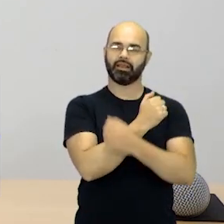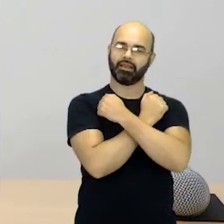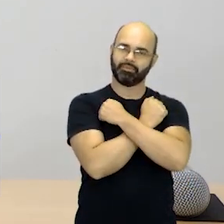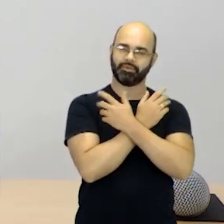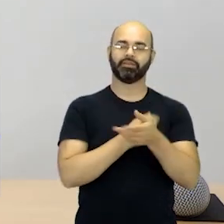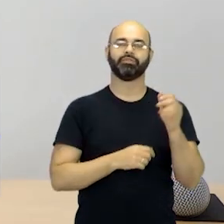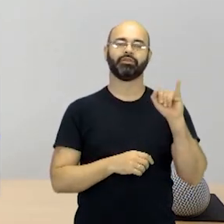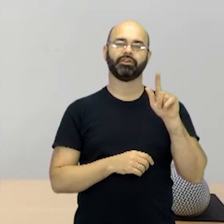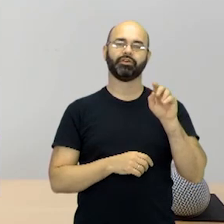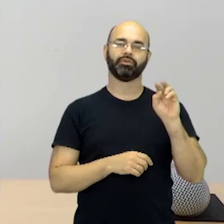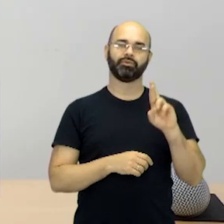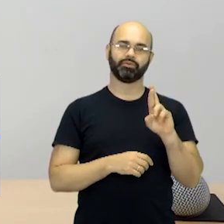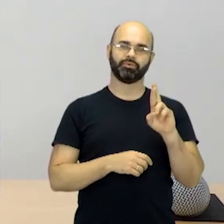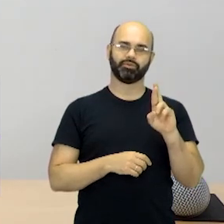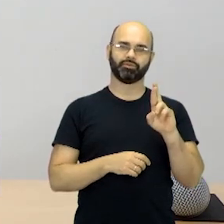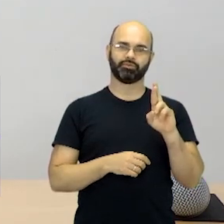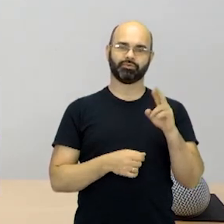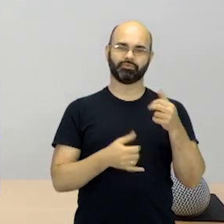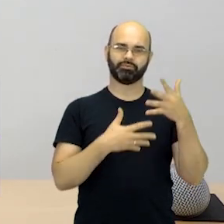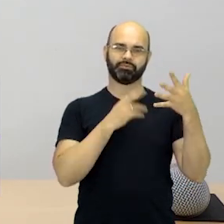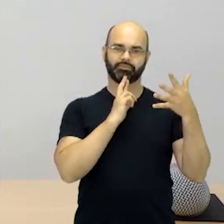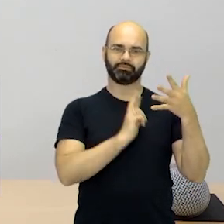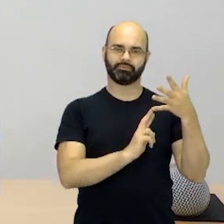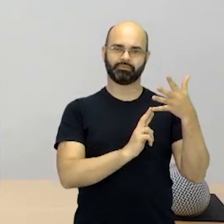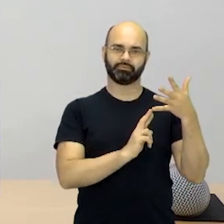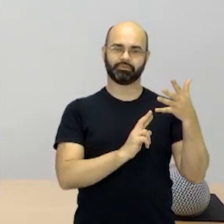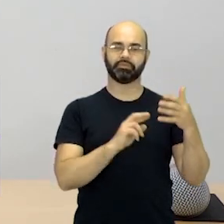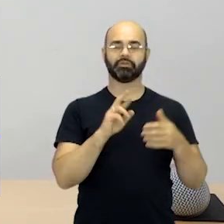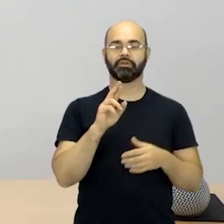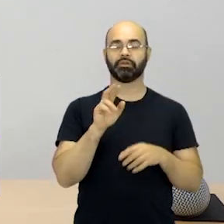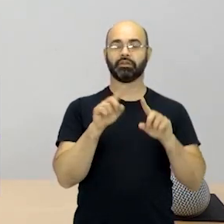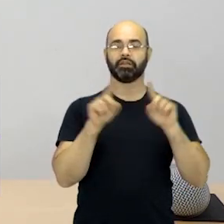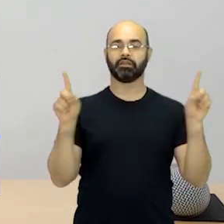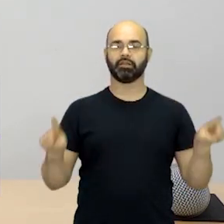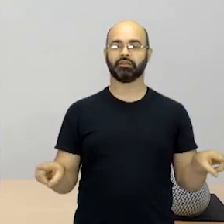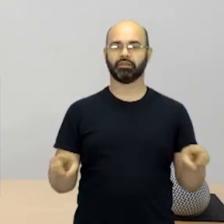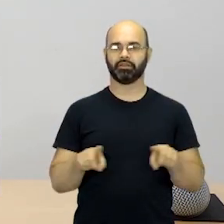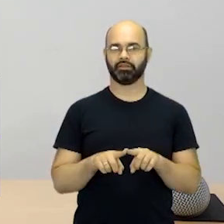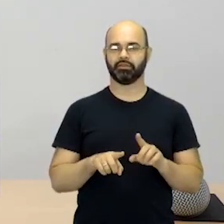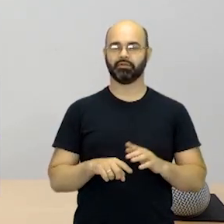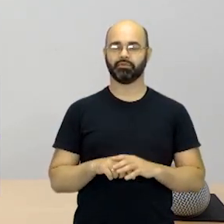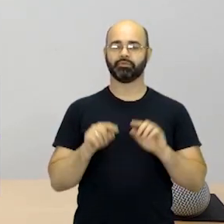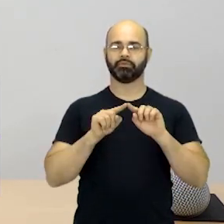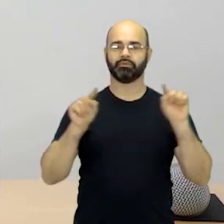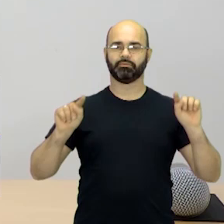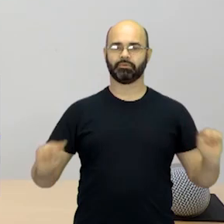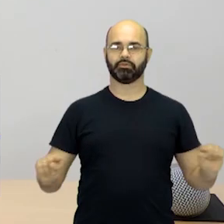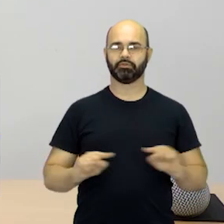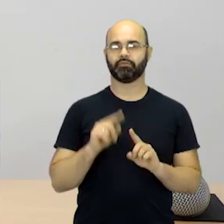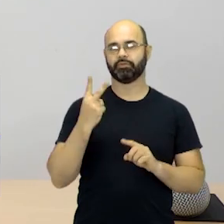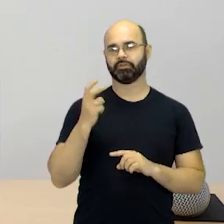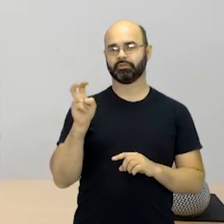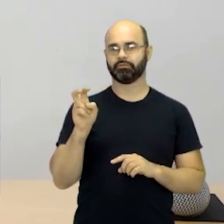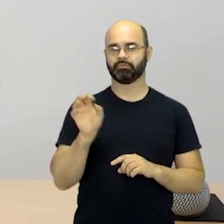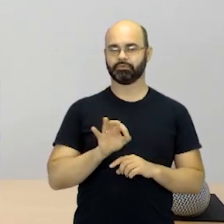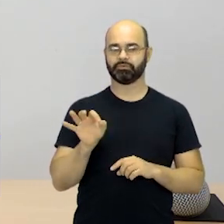O Igor respondeu aqui no chat que é o retângulo. Muito Olha bom. aqui, ó. O trapézio, 25%. O